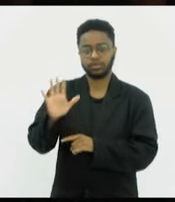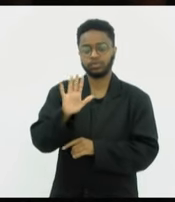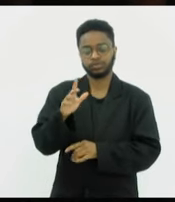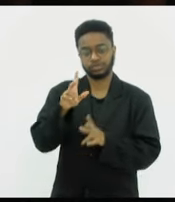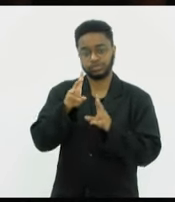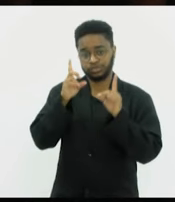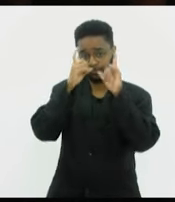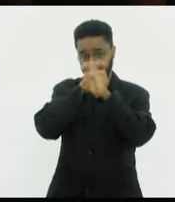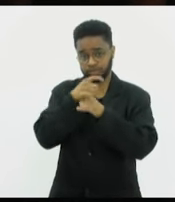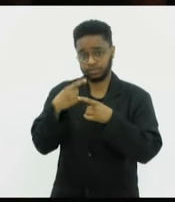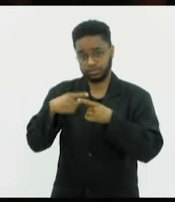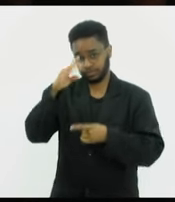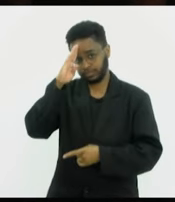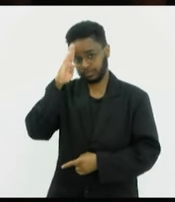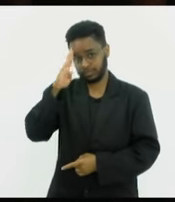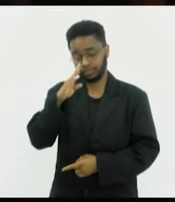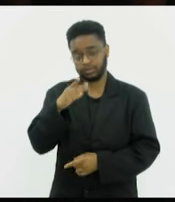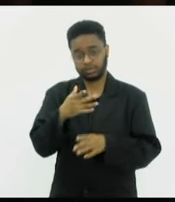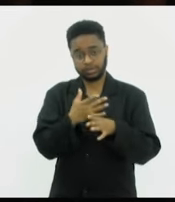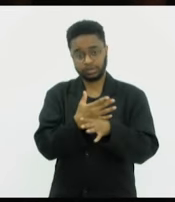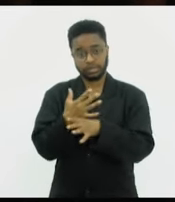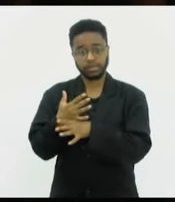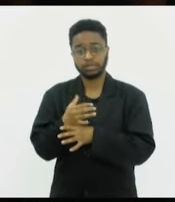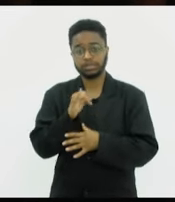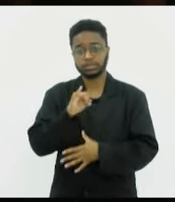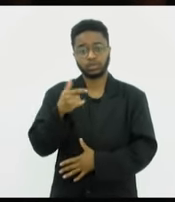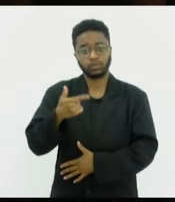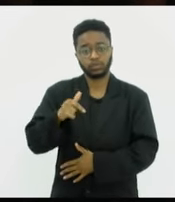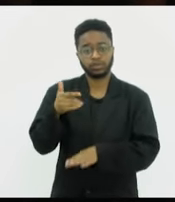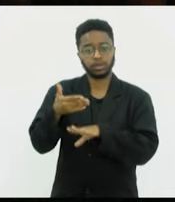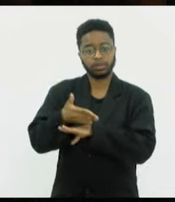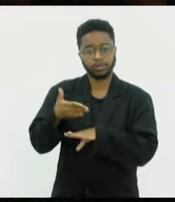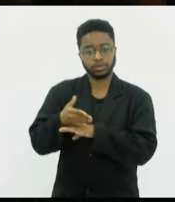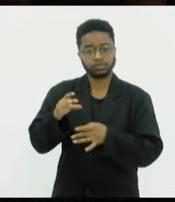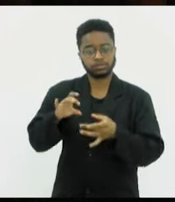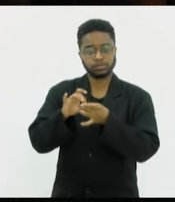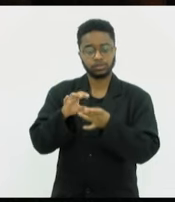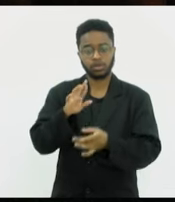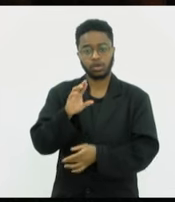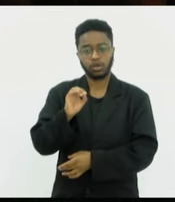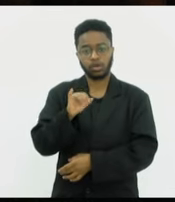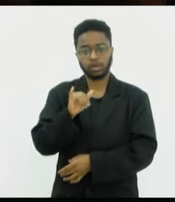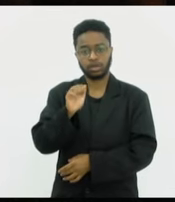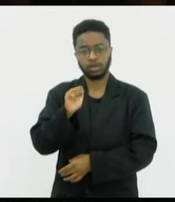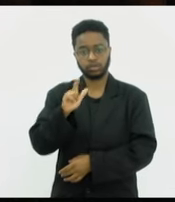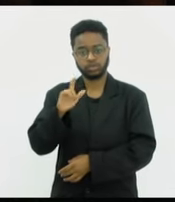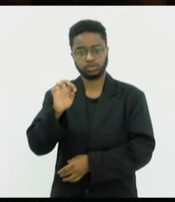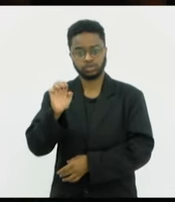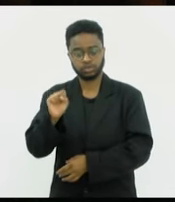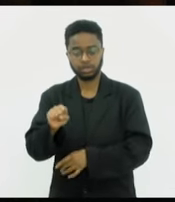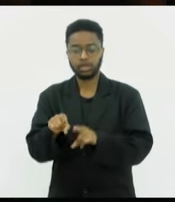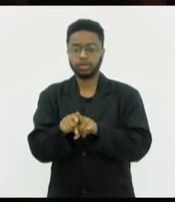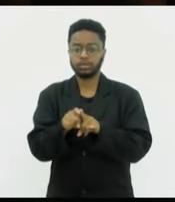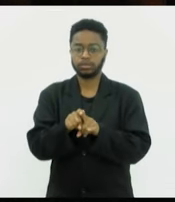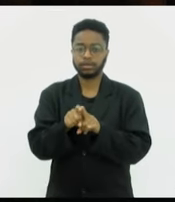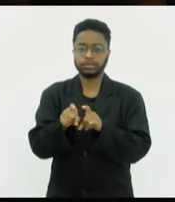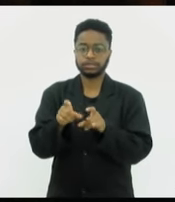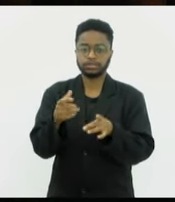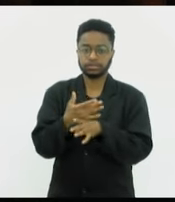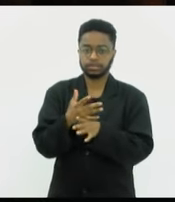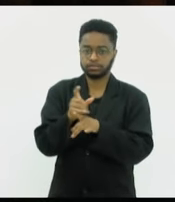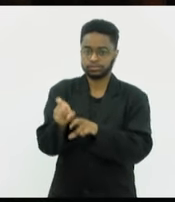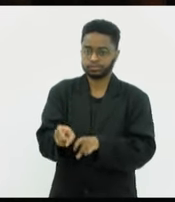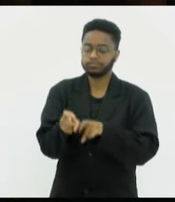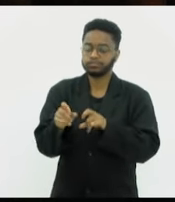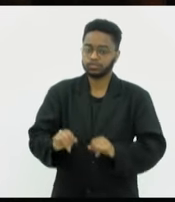municípios, sobretudo os que não têm grandes participações nos royalties, os pequenos municípios do interior do Estado do Rio de Janeiro estão sofrendo